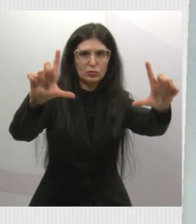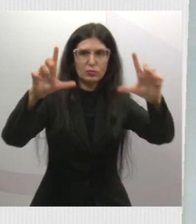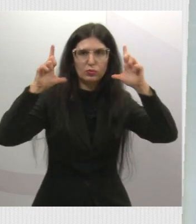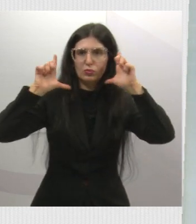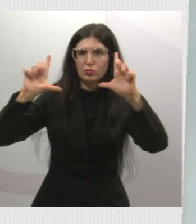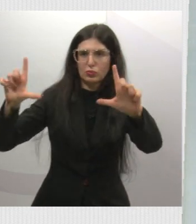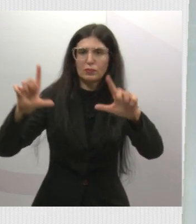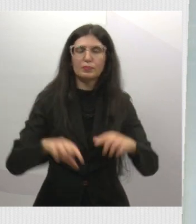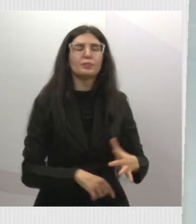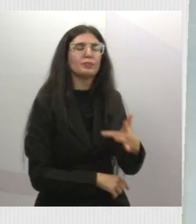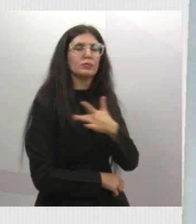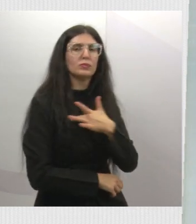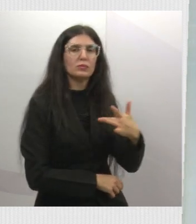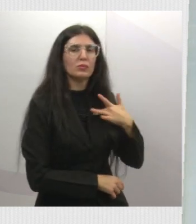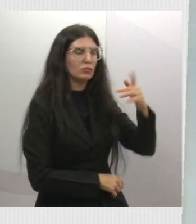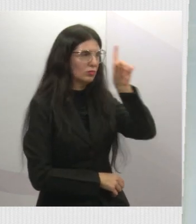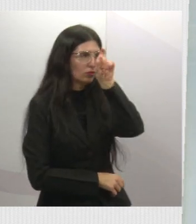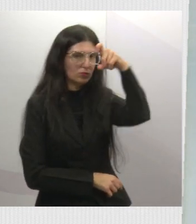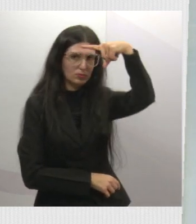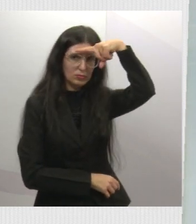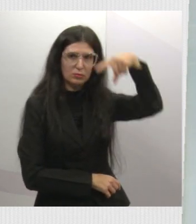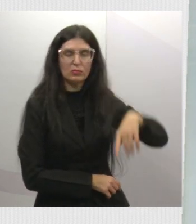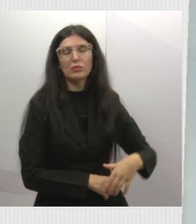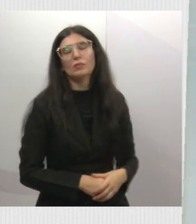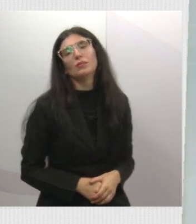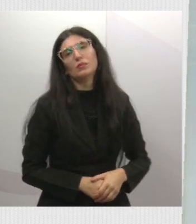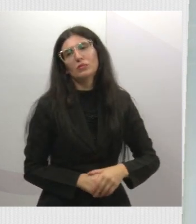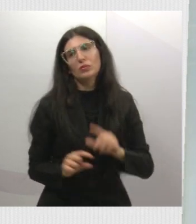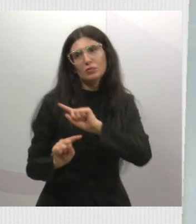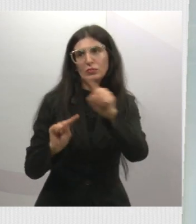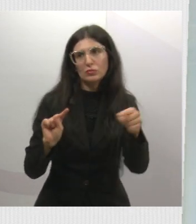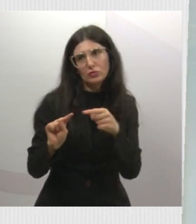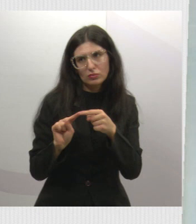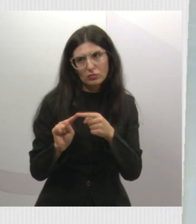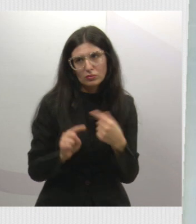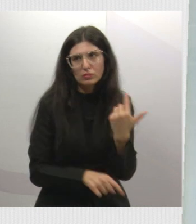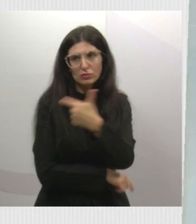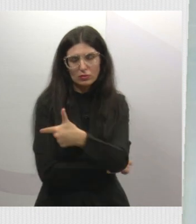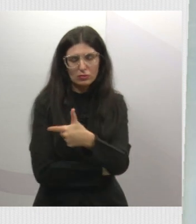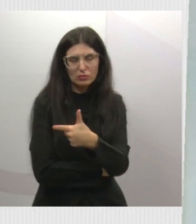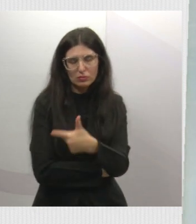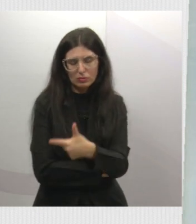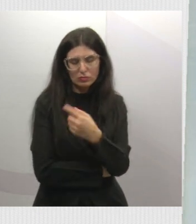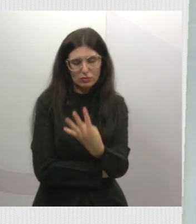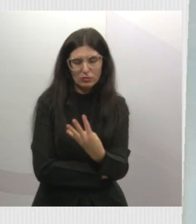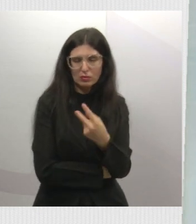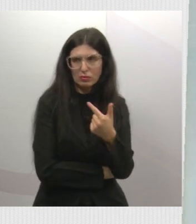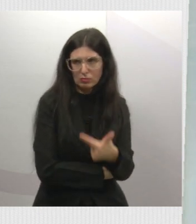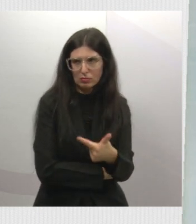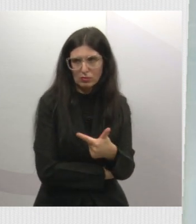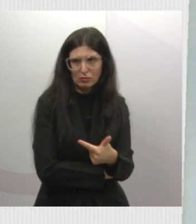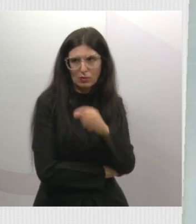pela saúde, onde a meta orçada foi no montante de